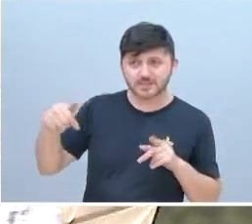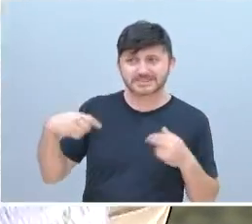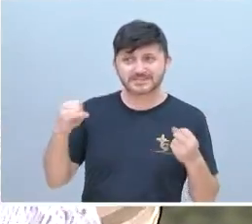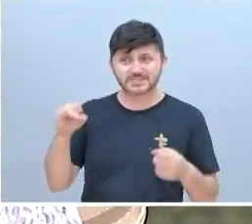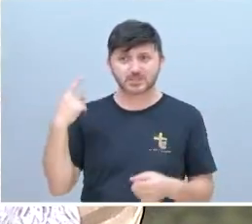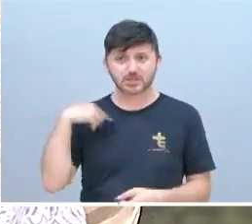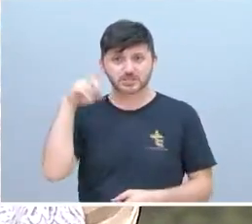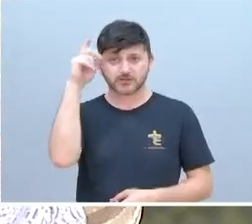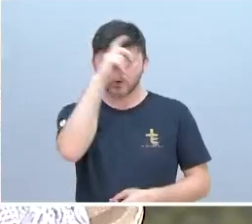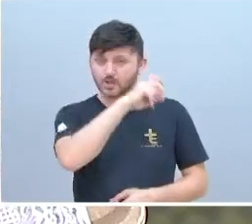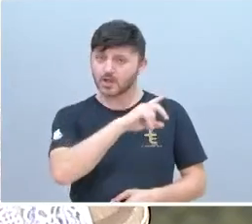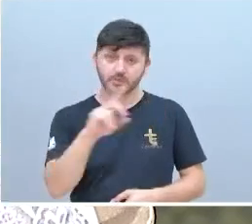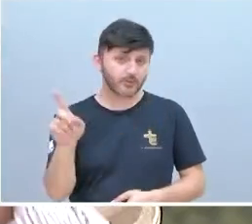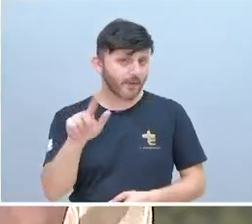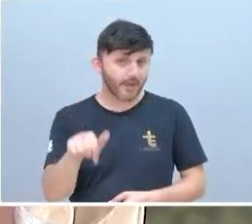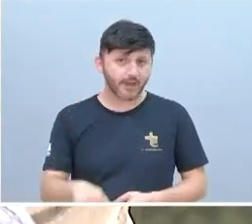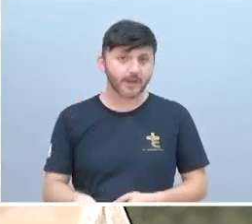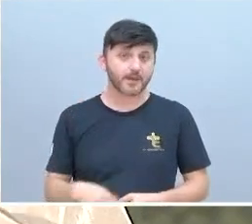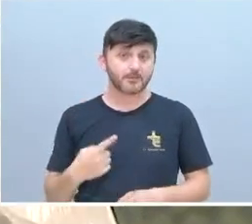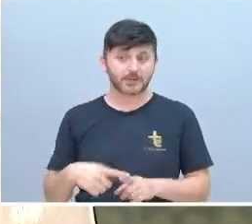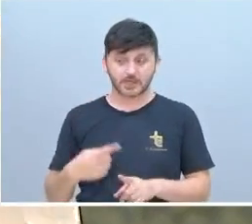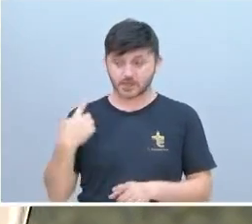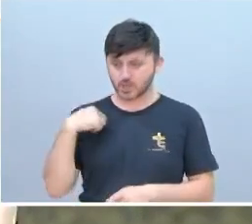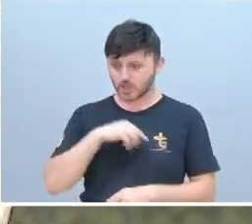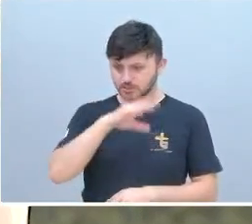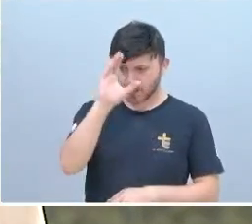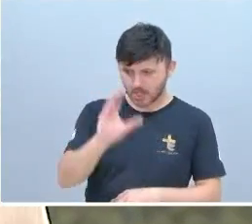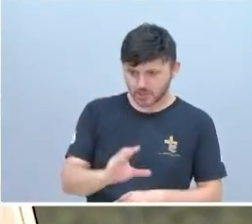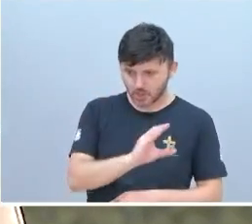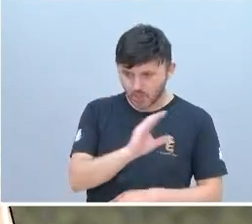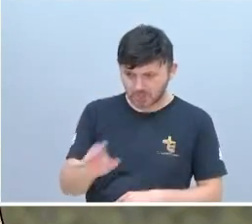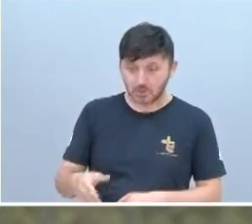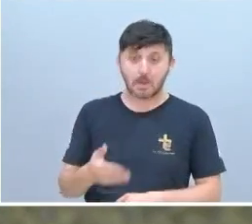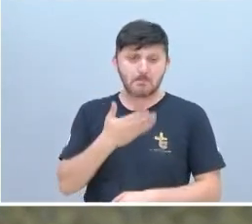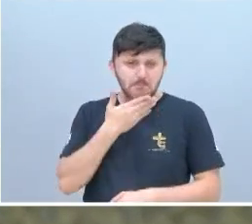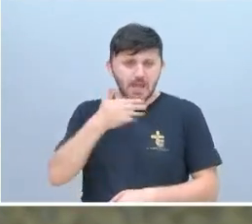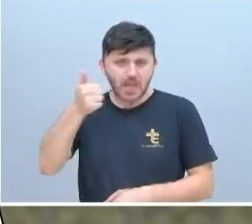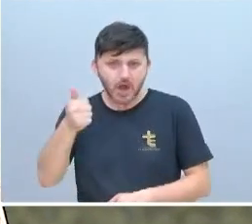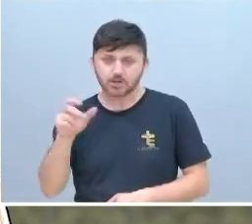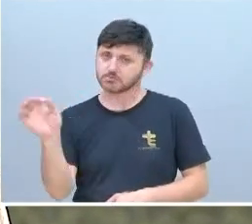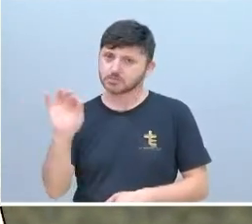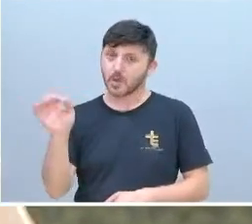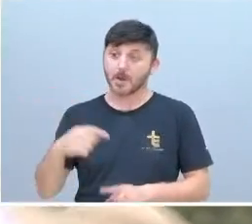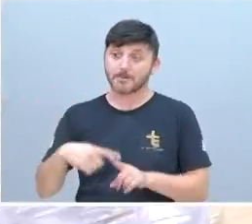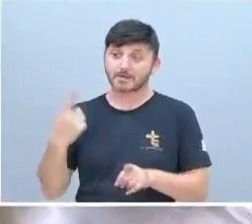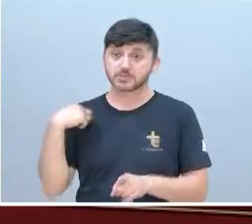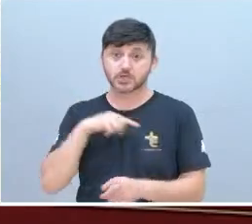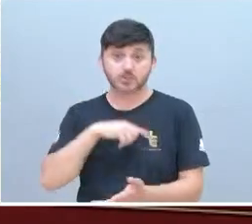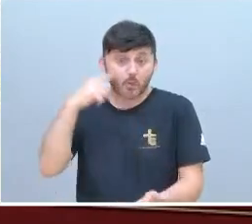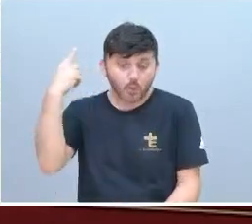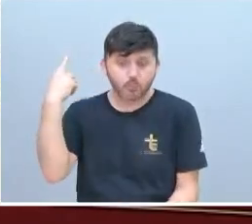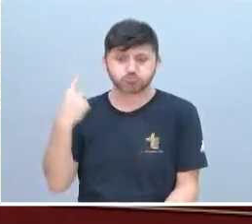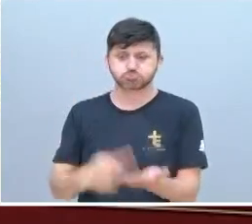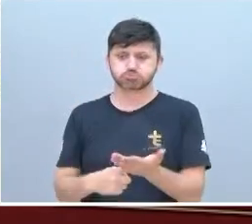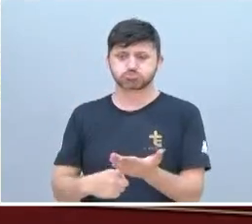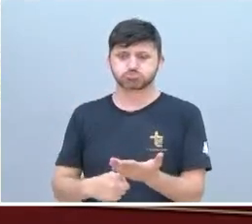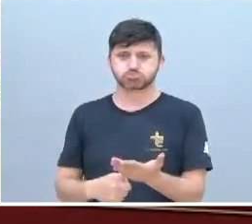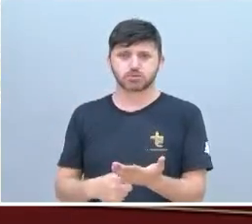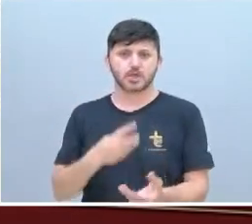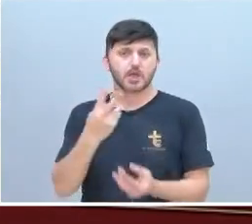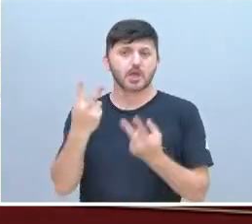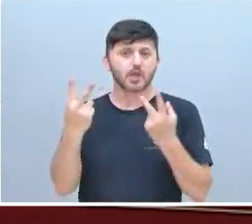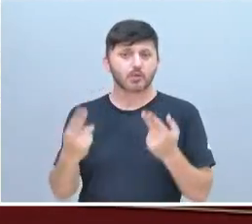Não por sermos melhor, mas sermos mais comprometidos? No que se refere ao